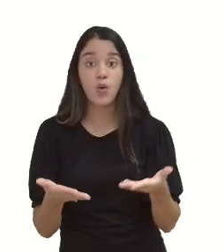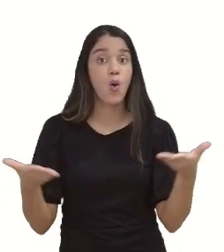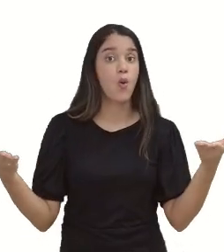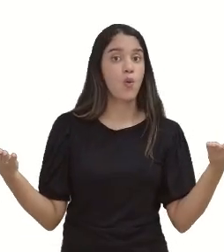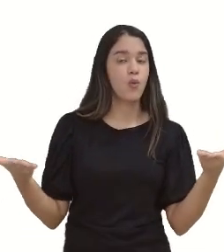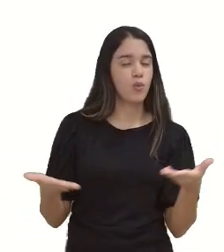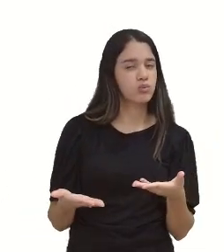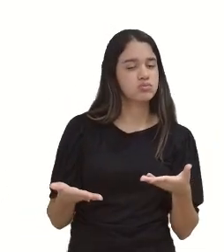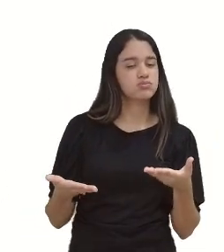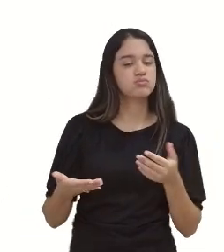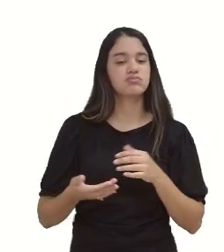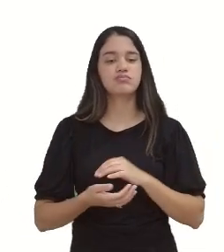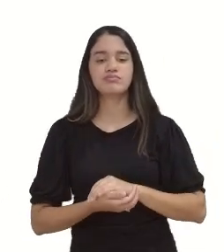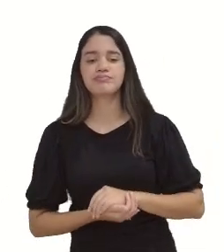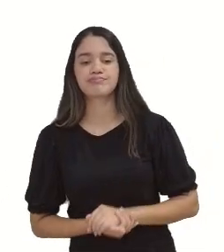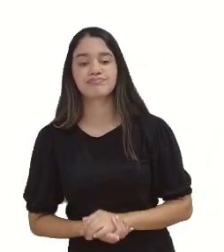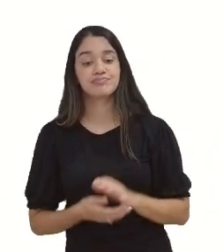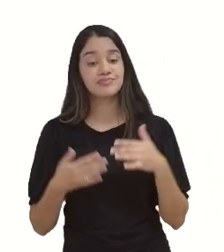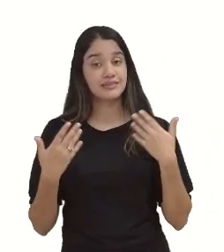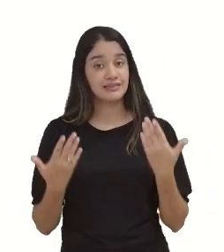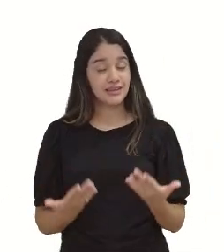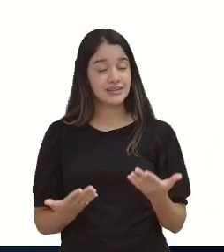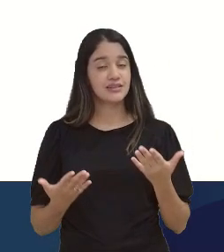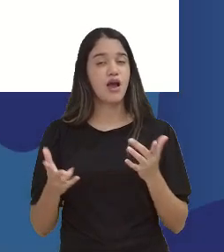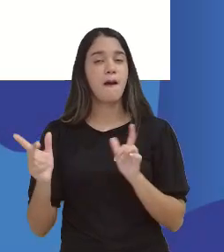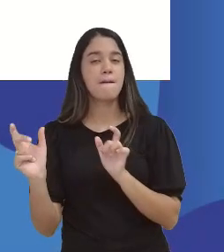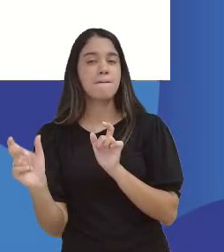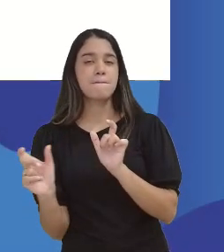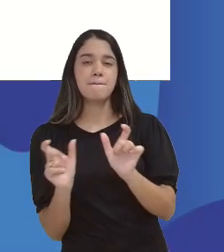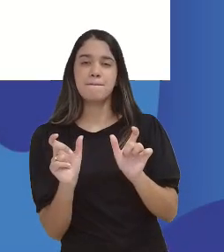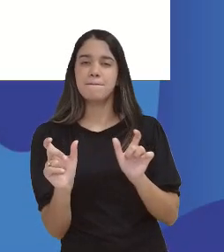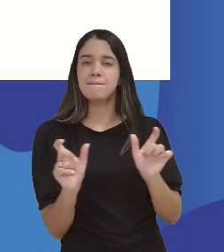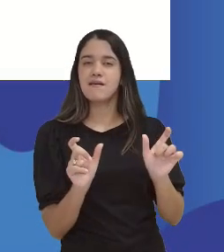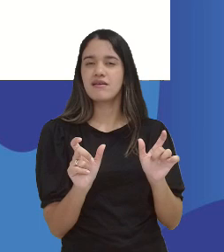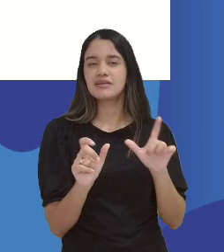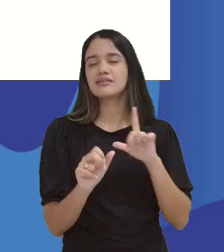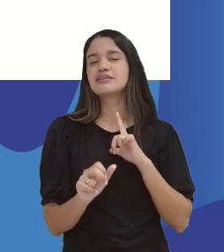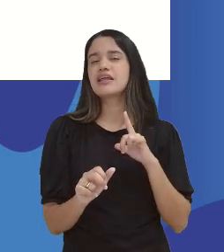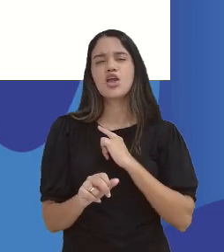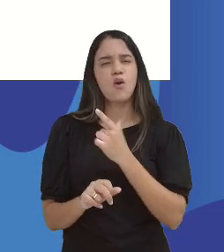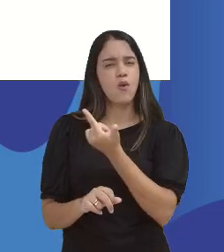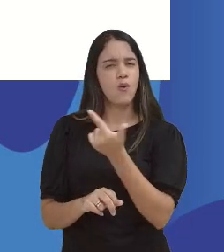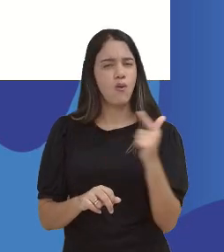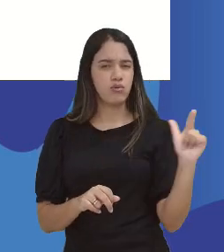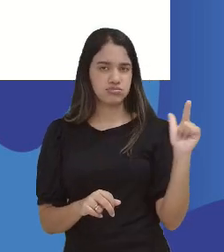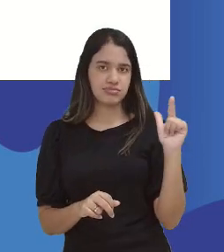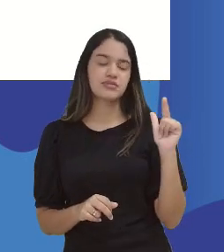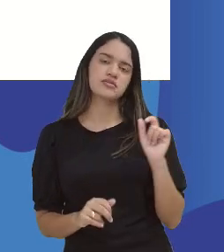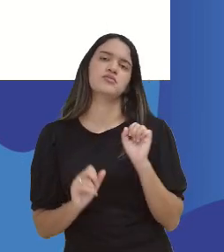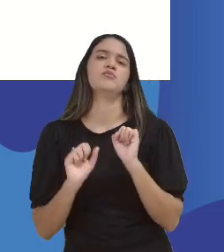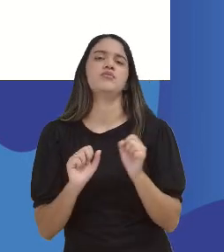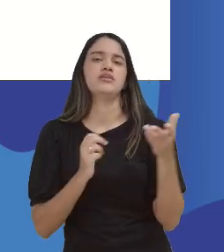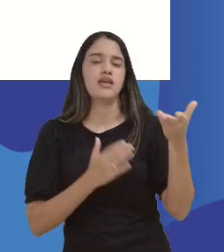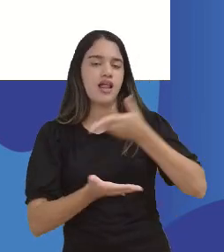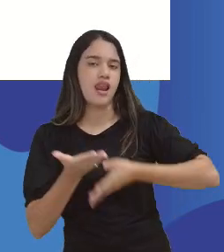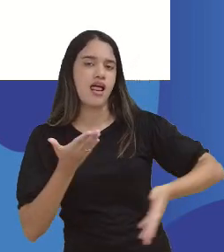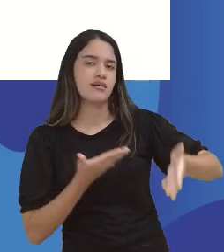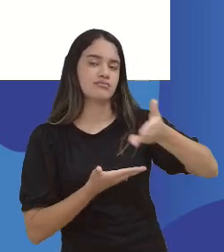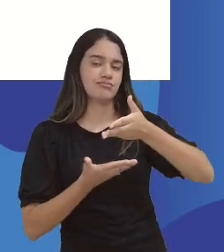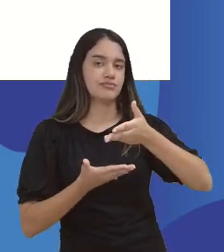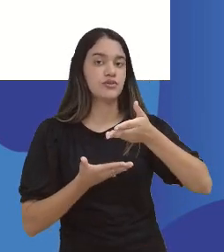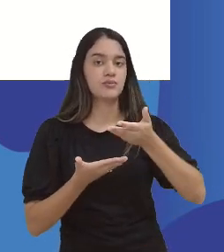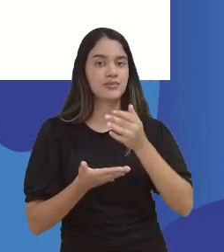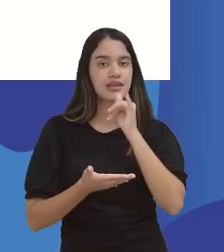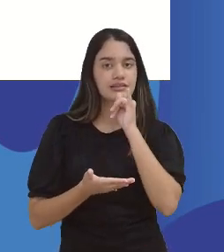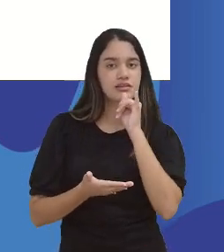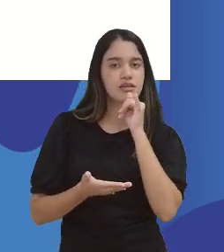hoje. É. Então, essas palavras, tem muitas outras. A gente pode estabelecer relações discursivas